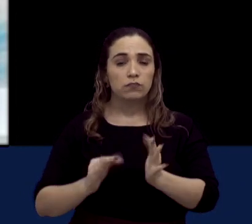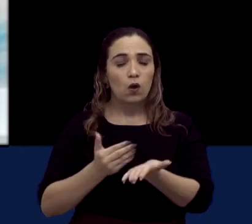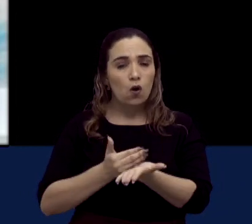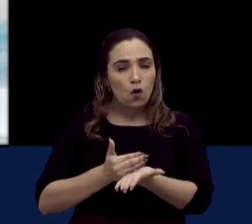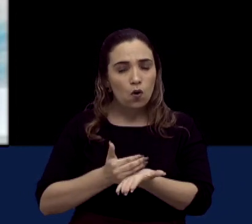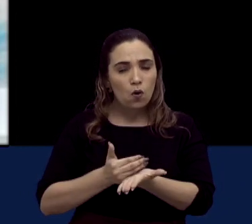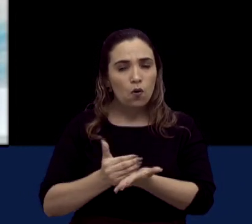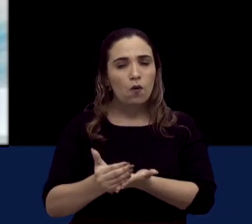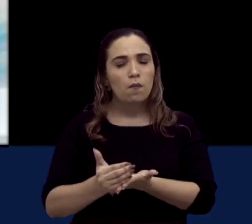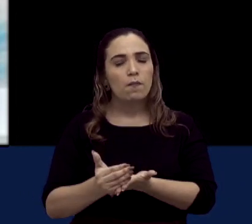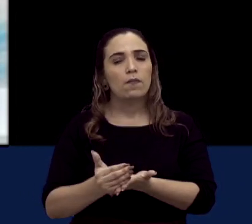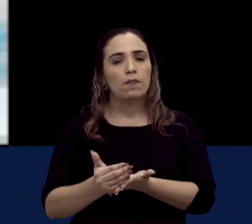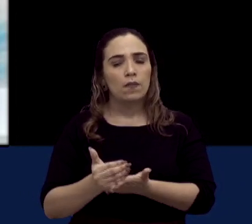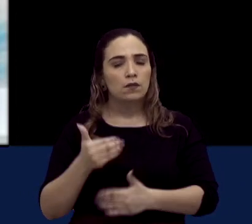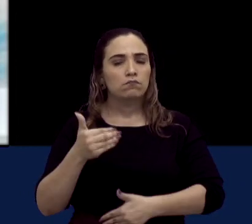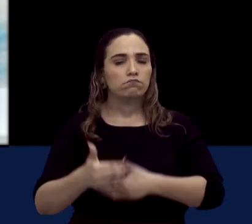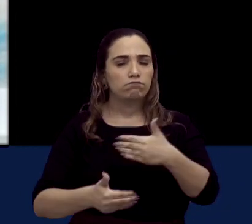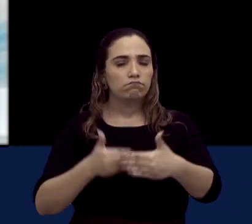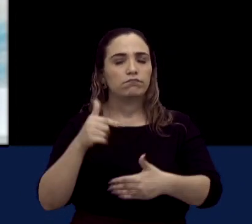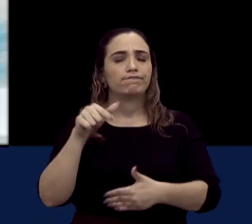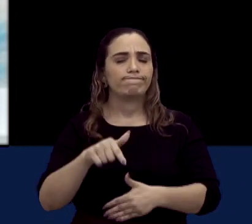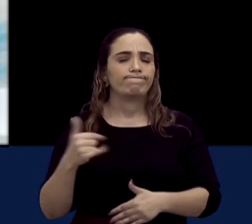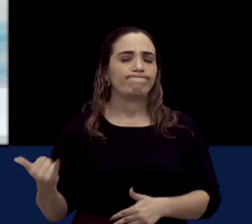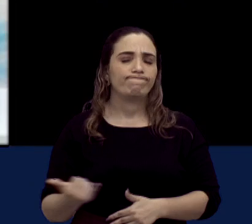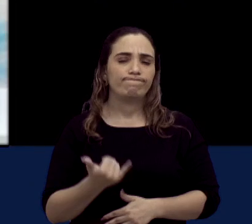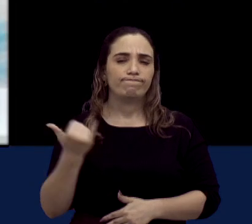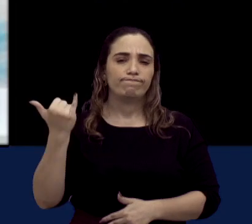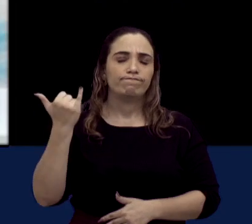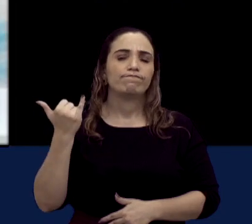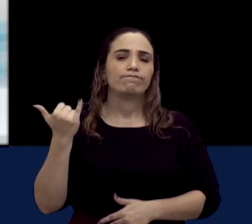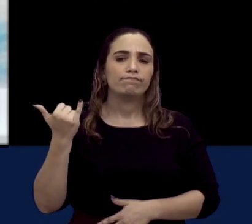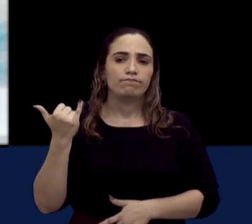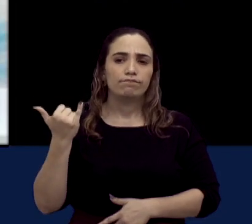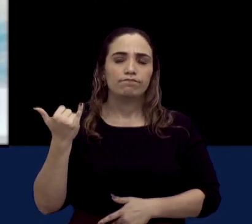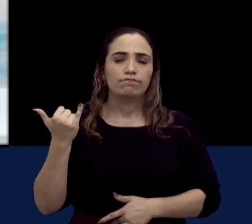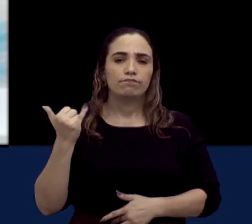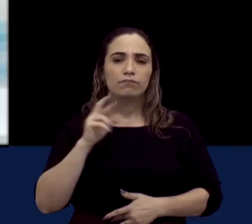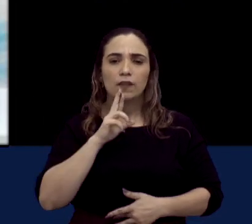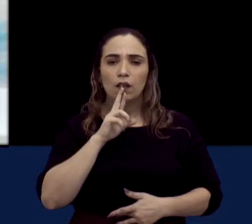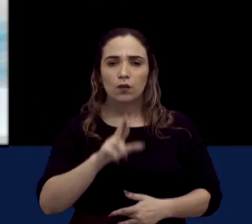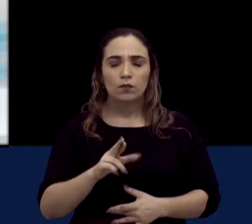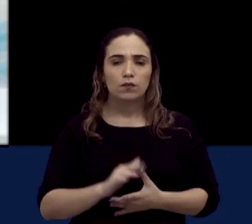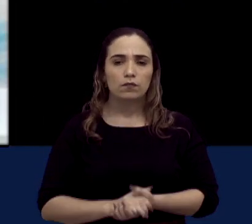essência, na verdade, ele é muito importante para se chegar a um resultado.